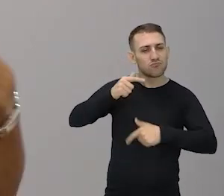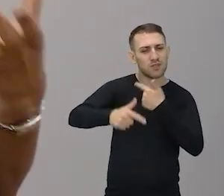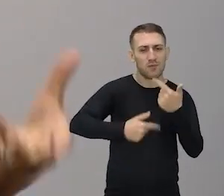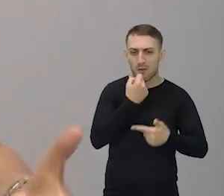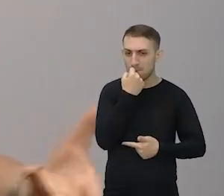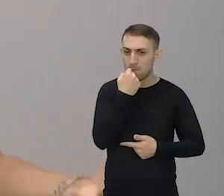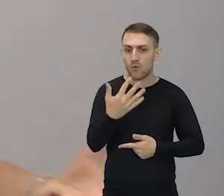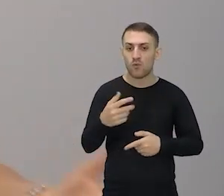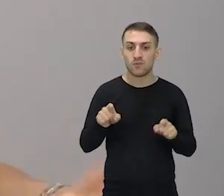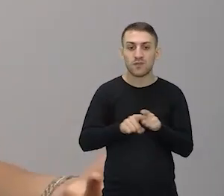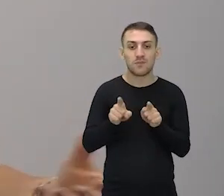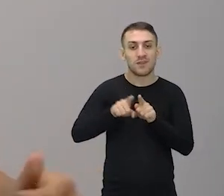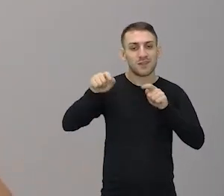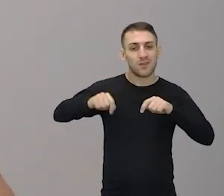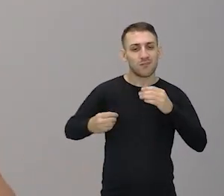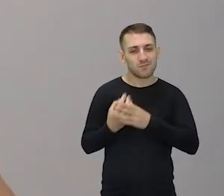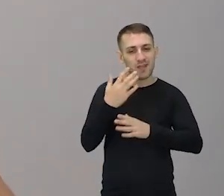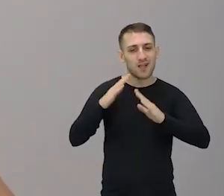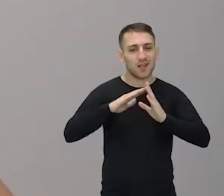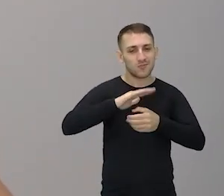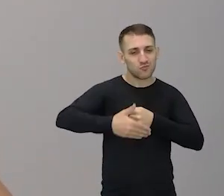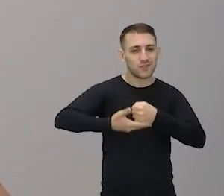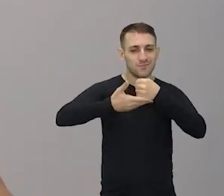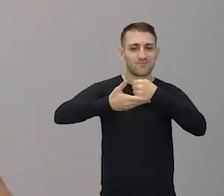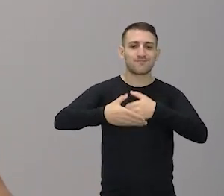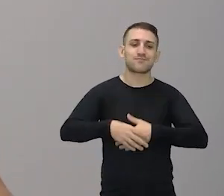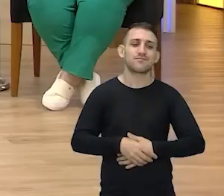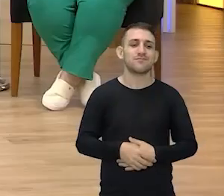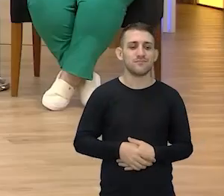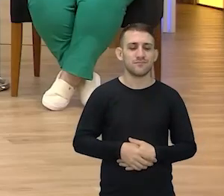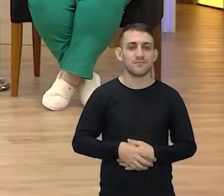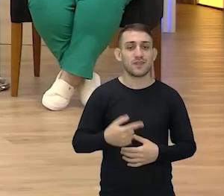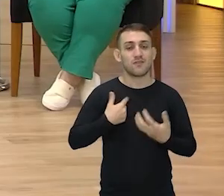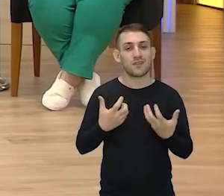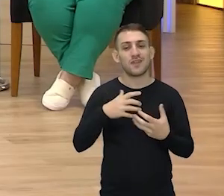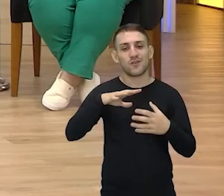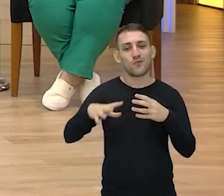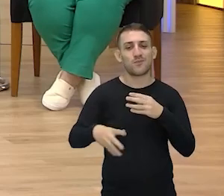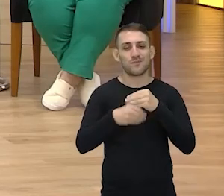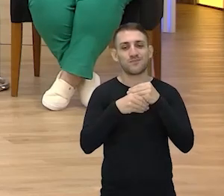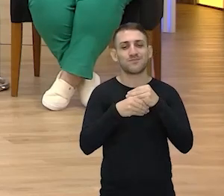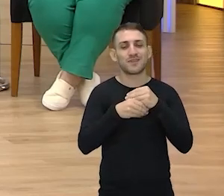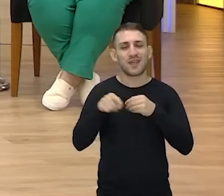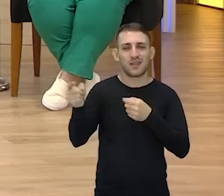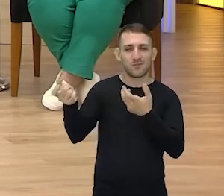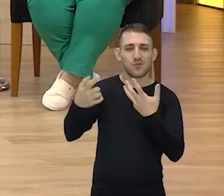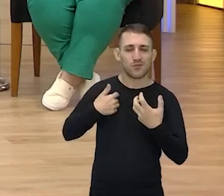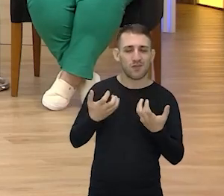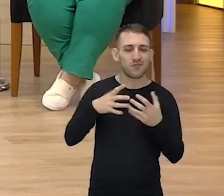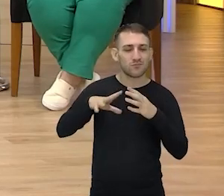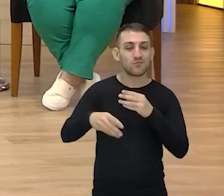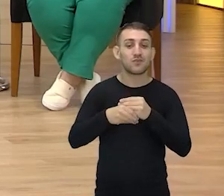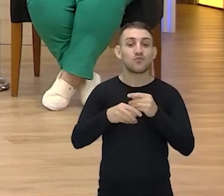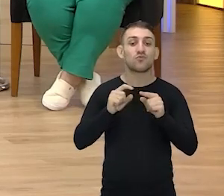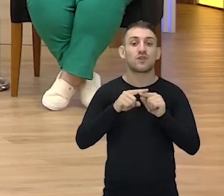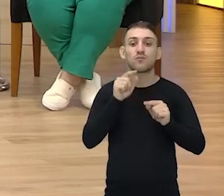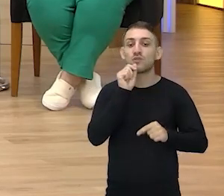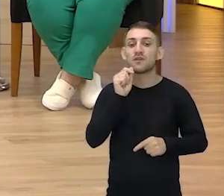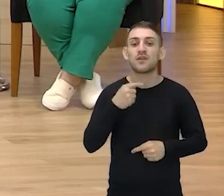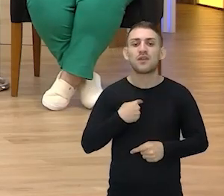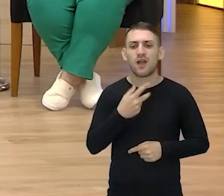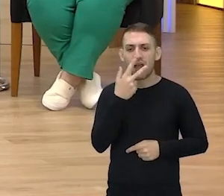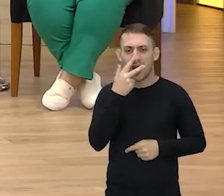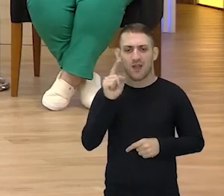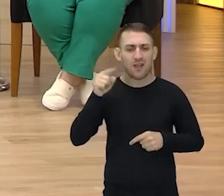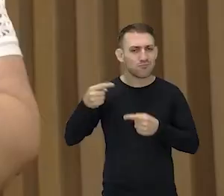trabalho e que sai ali a casa sustentável. Eu queria só complementar um pouquinho o que a Maria Eunice colocou, que eu acho que esse é